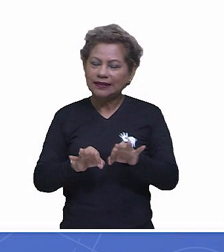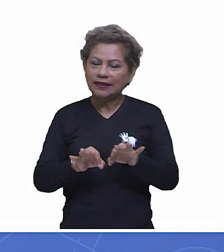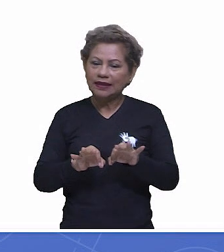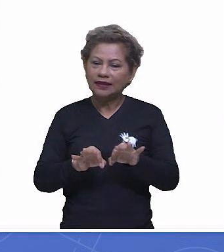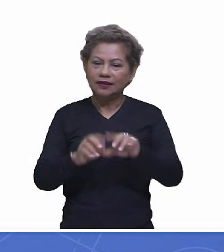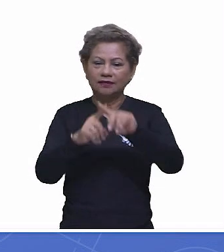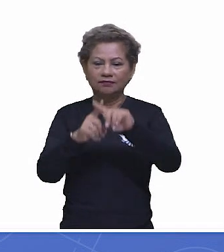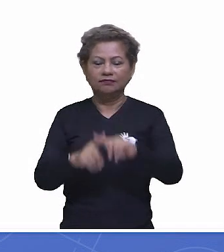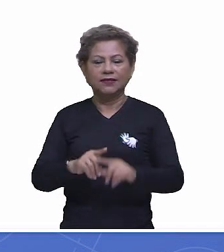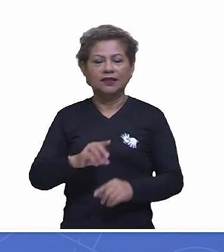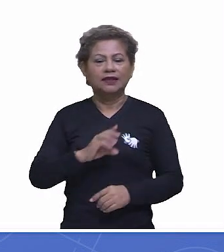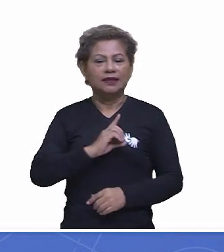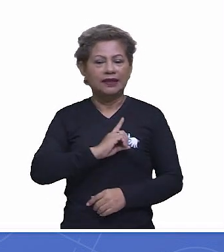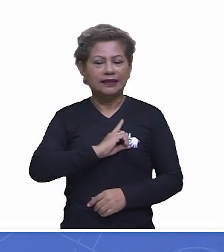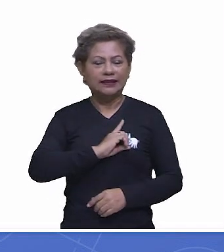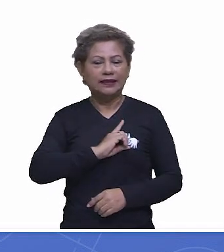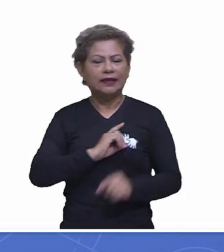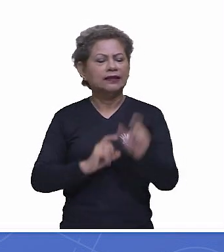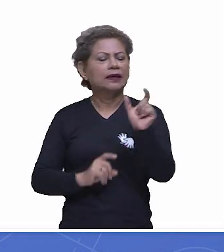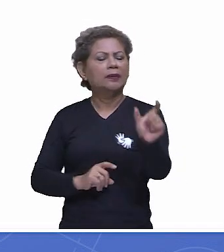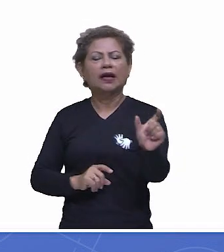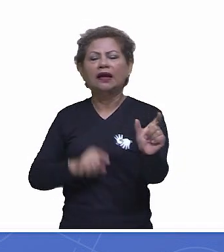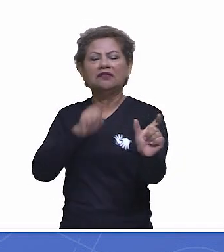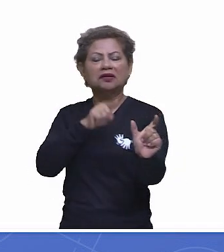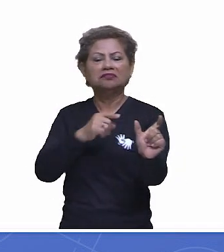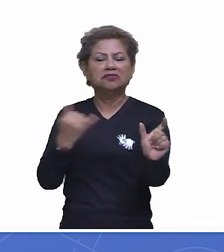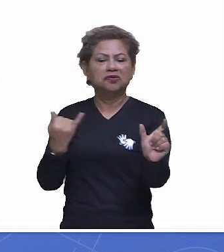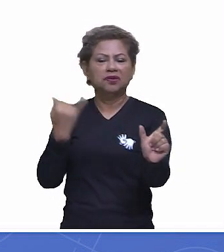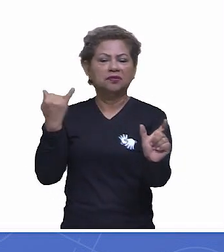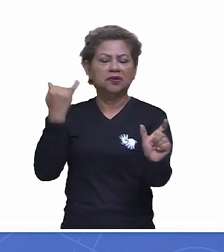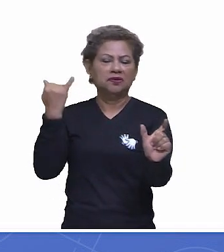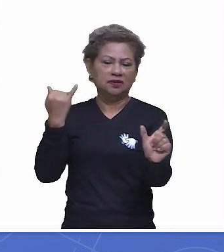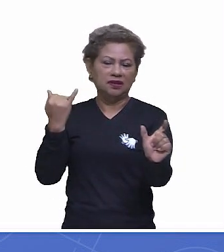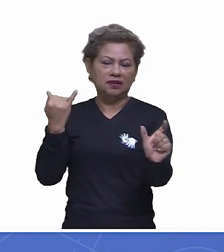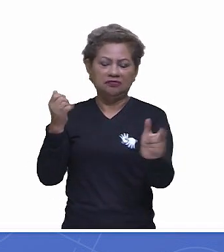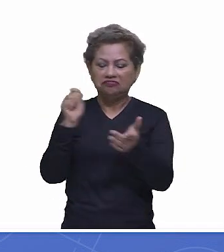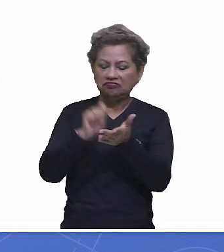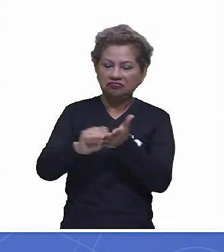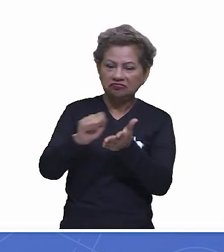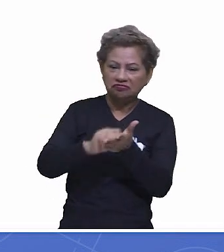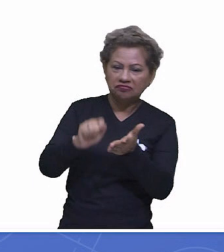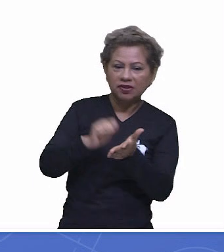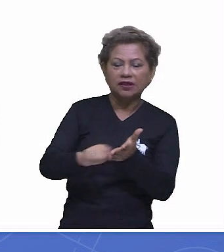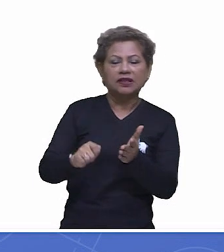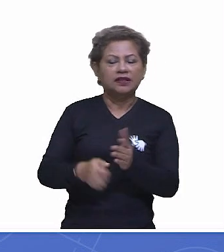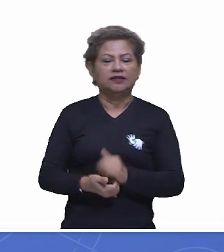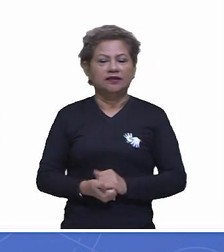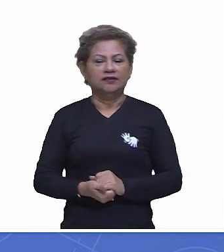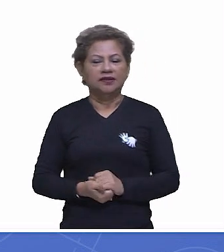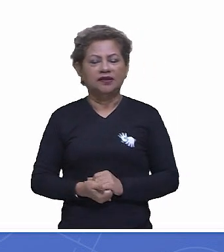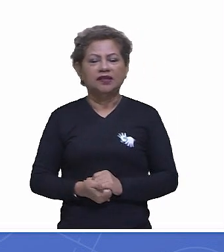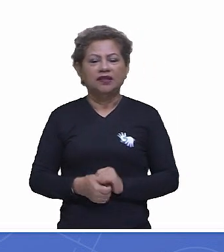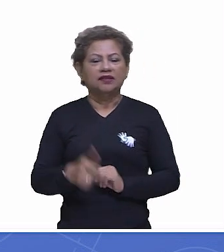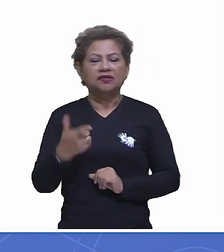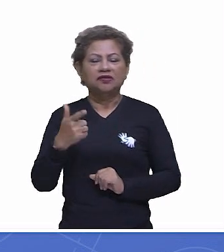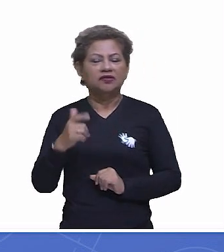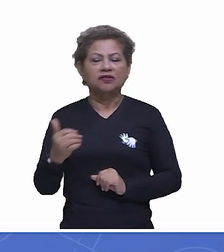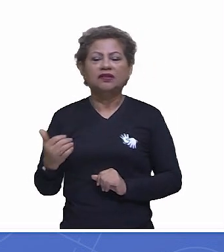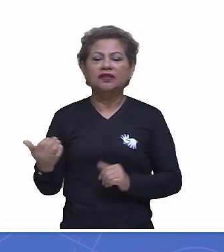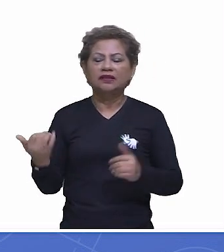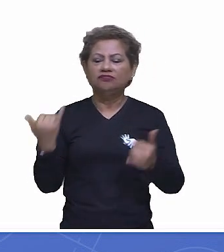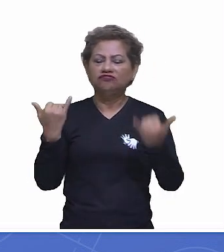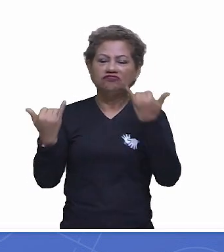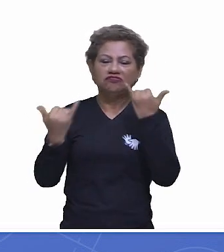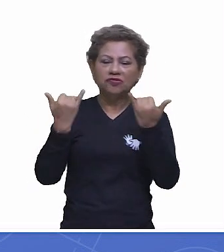tá? Então, essa palavrinha aqui não é uma marca tipográfica. tá? Não é uma marca tipográfica. Olha só, aqui